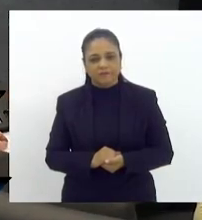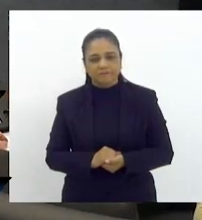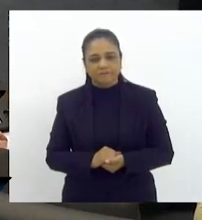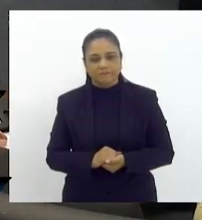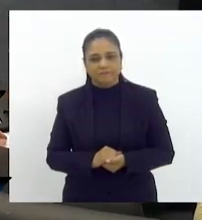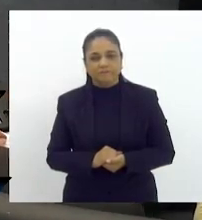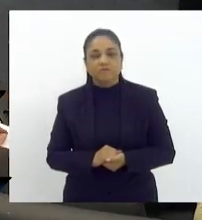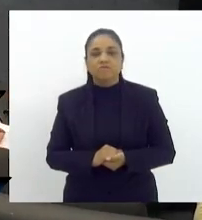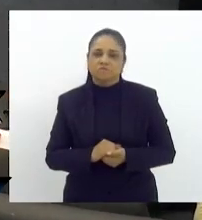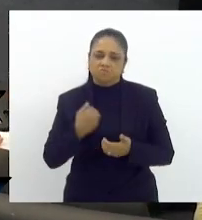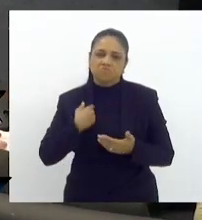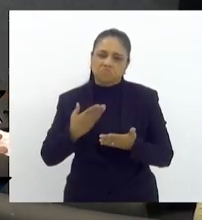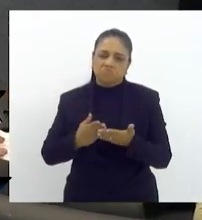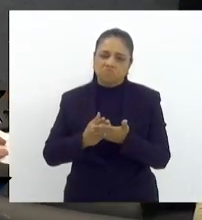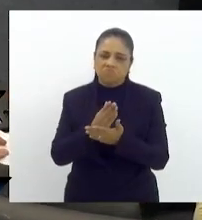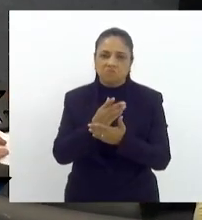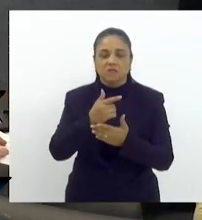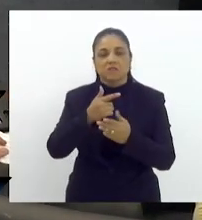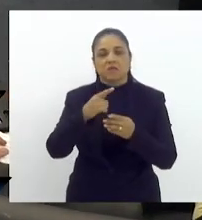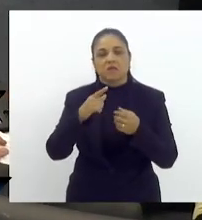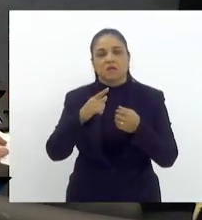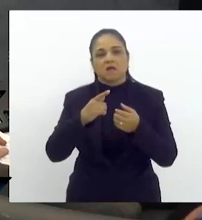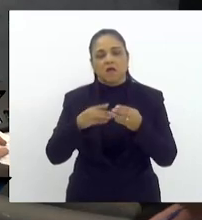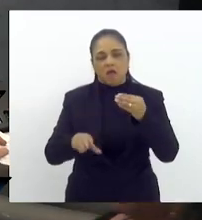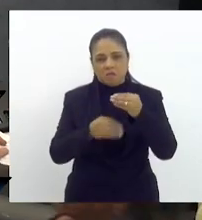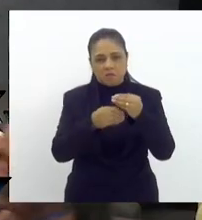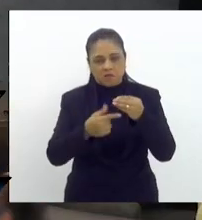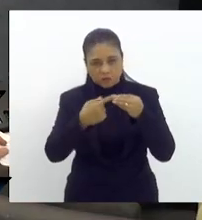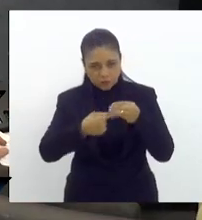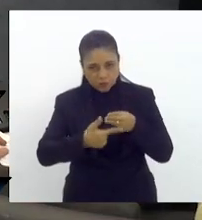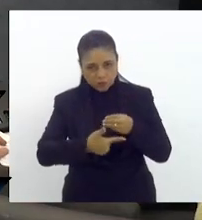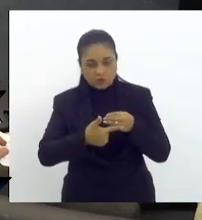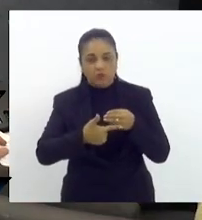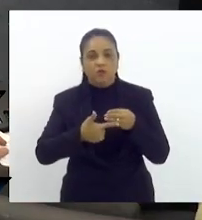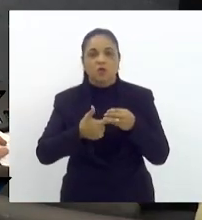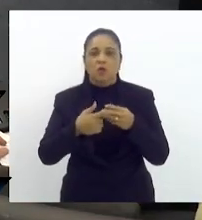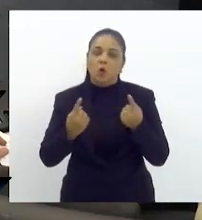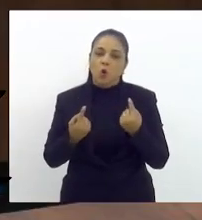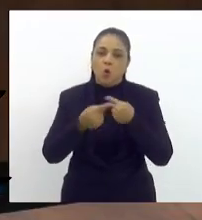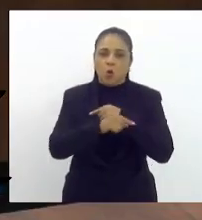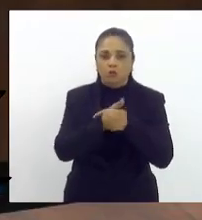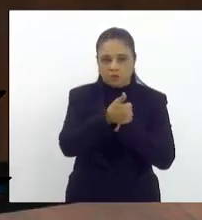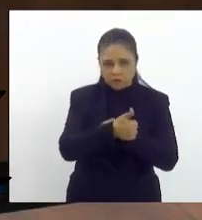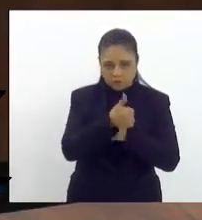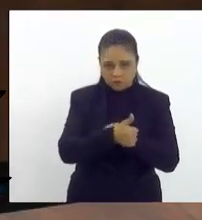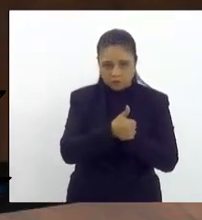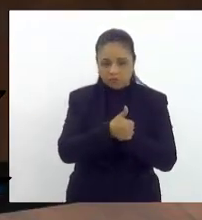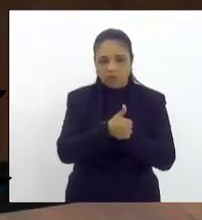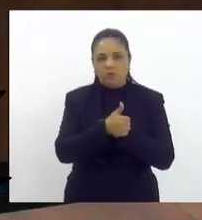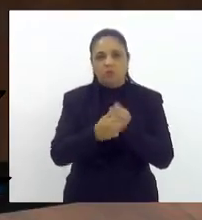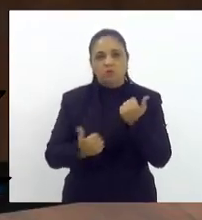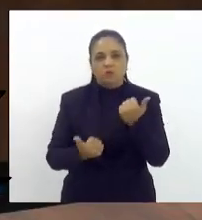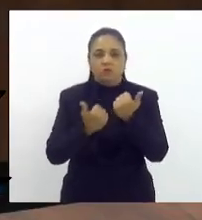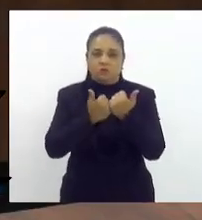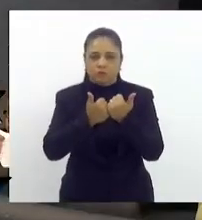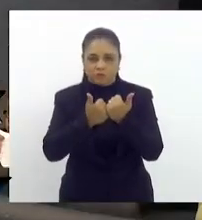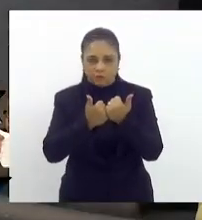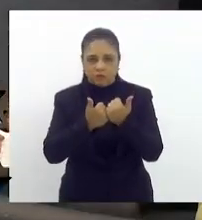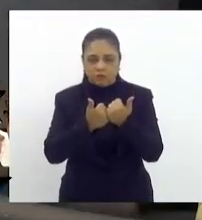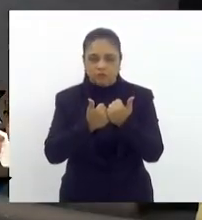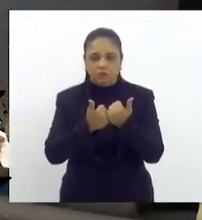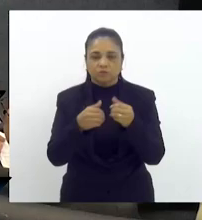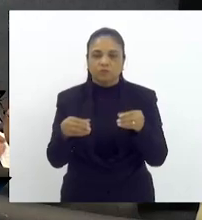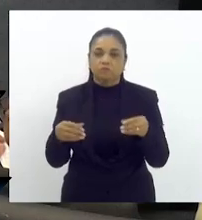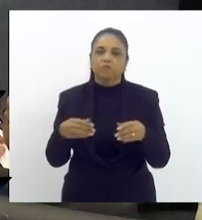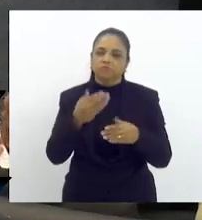é favorável emenda dois contrário a emenda um concluindo Por substitutivo muito obrigado